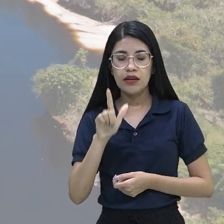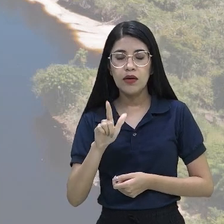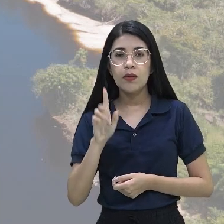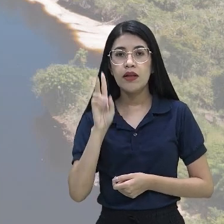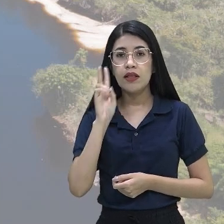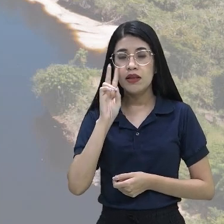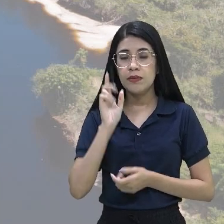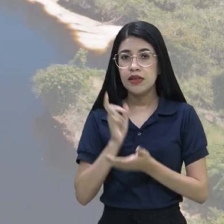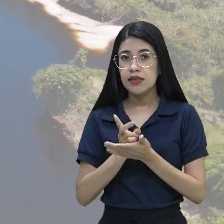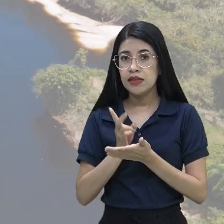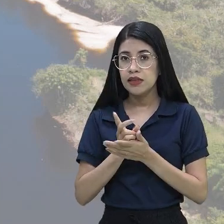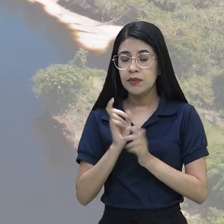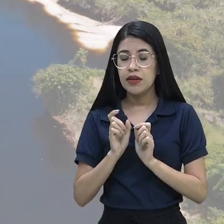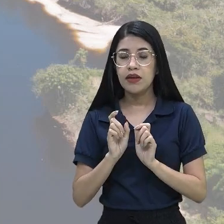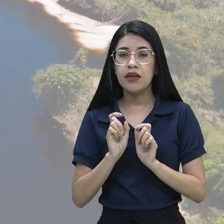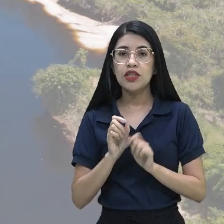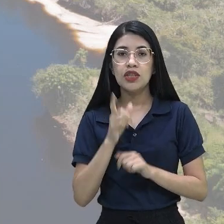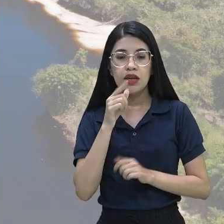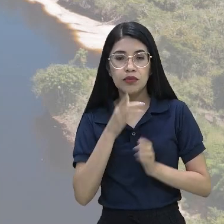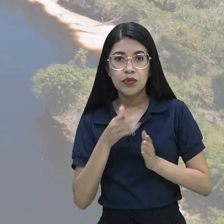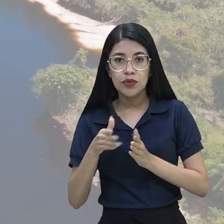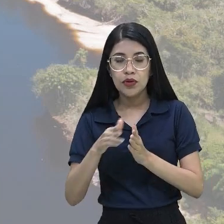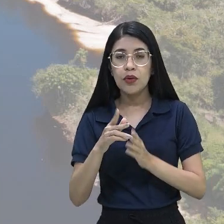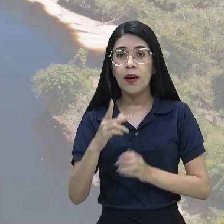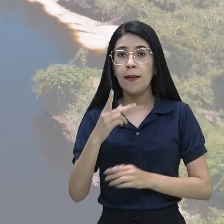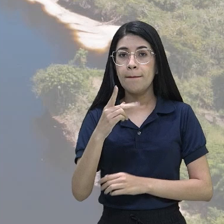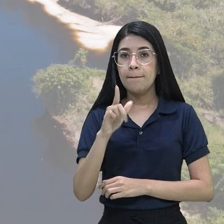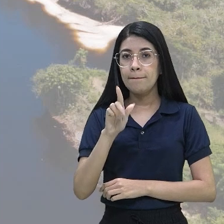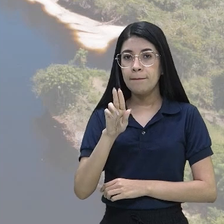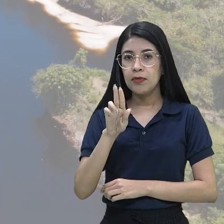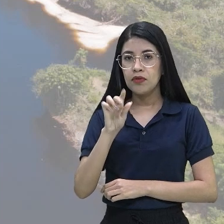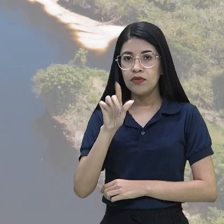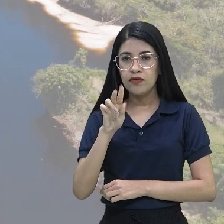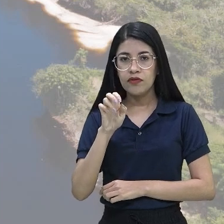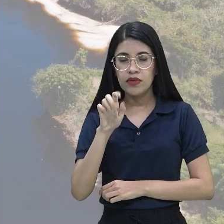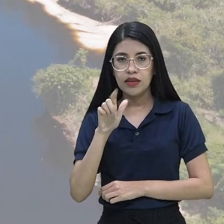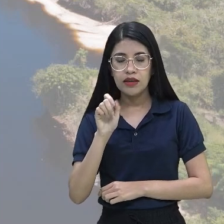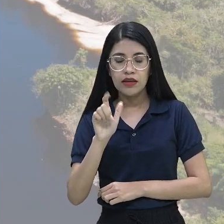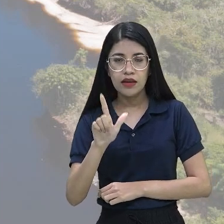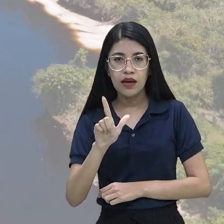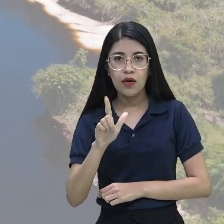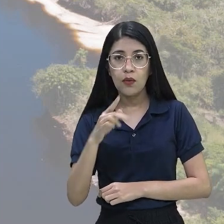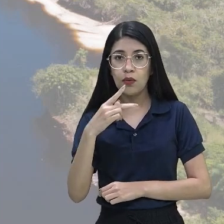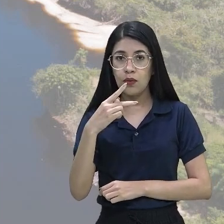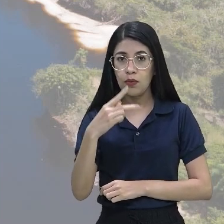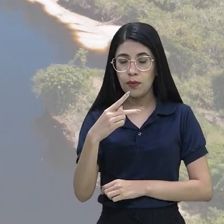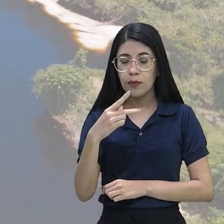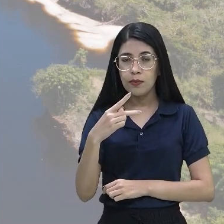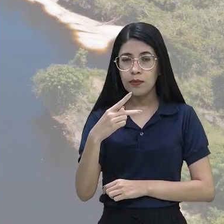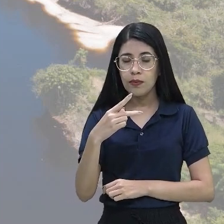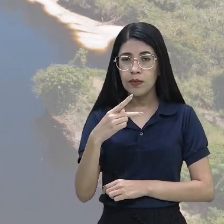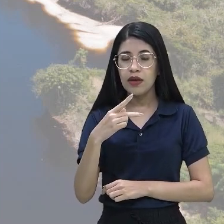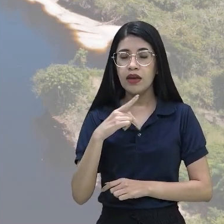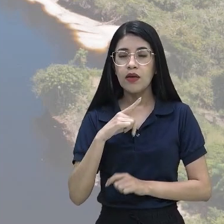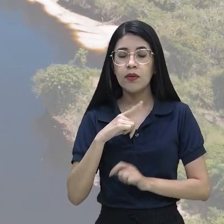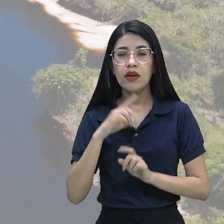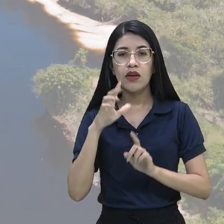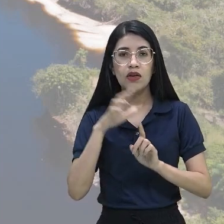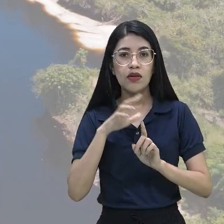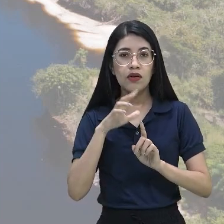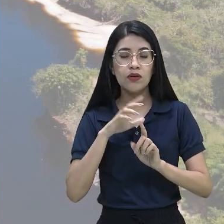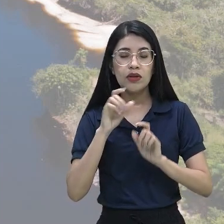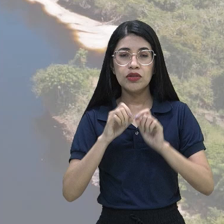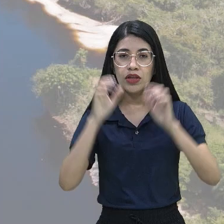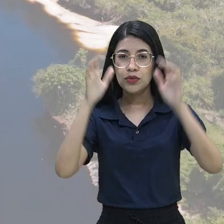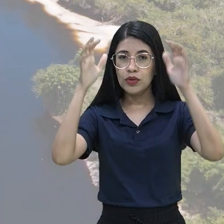gente tem pluviais, com a letra iniciando ali, a letra P de pato, nós temos a influência das águas